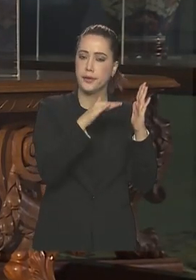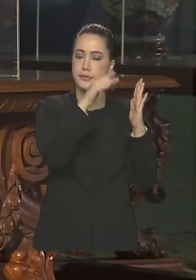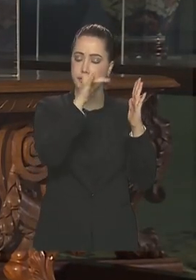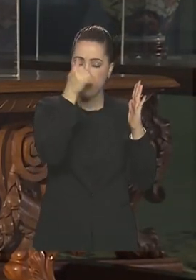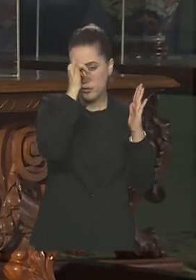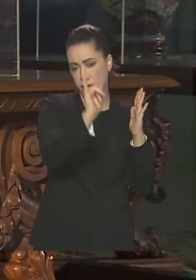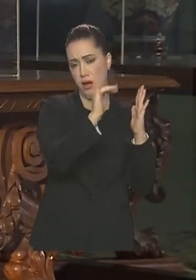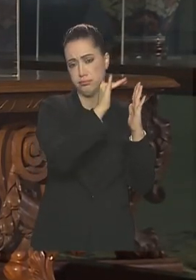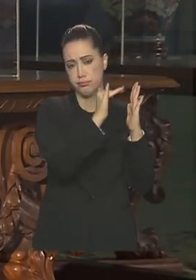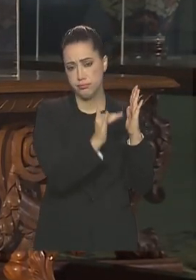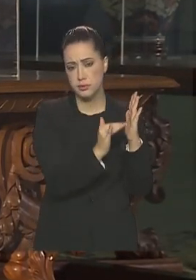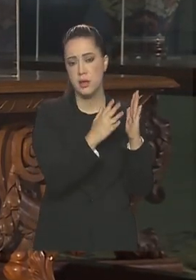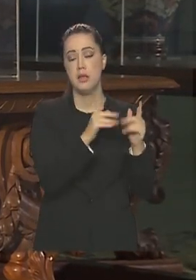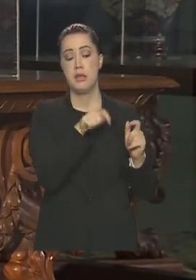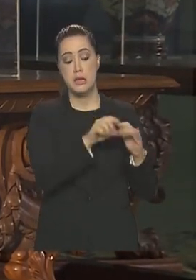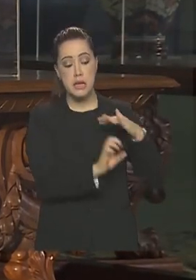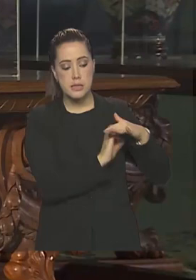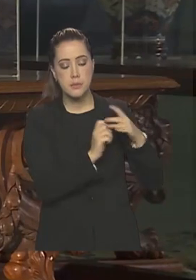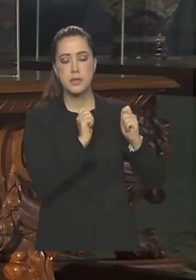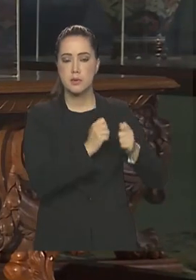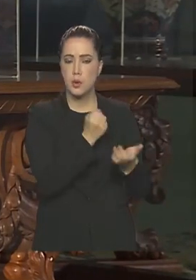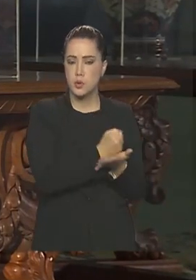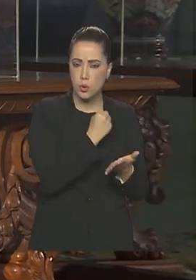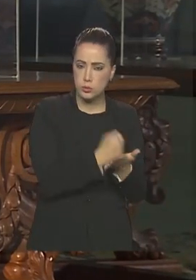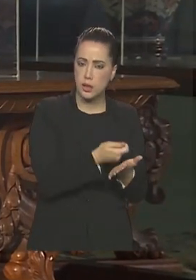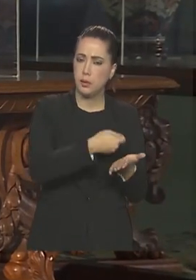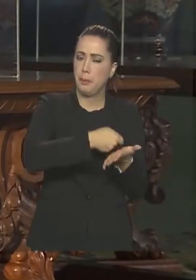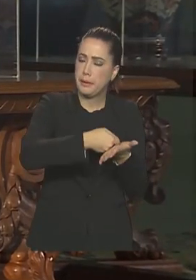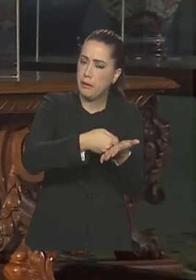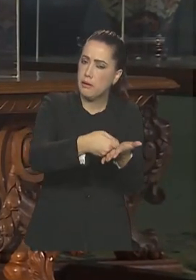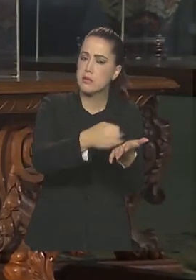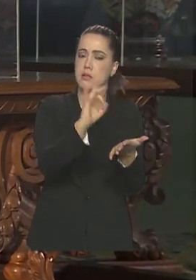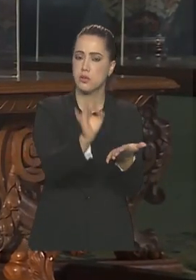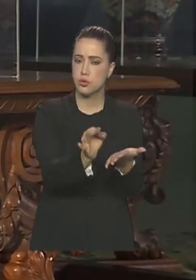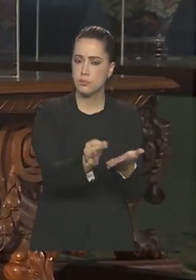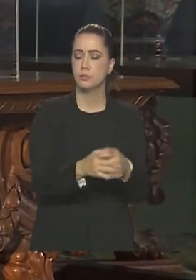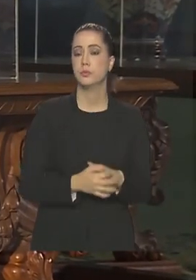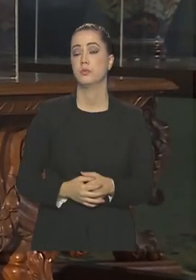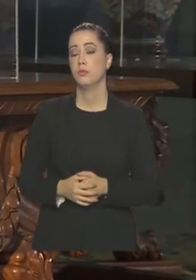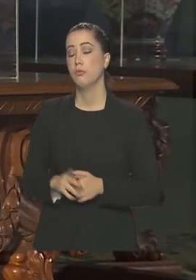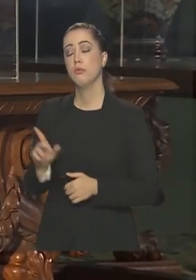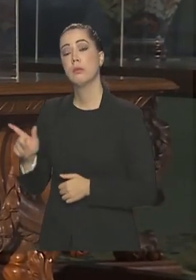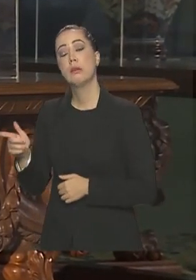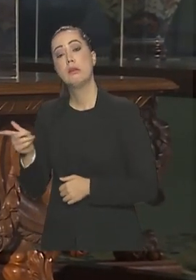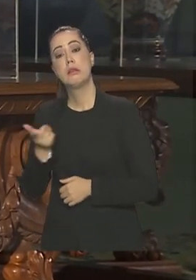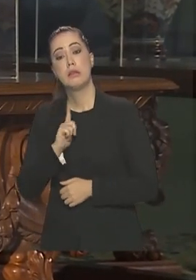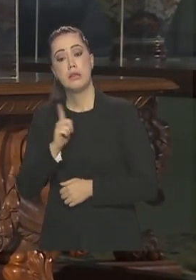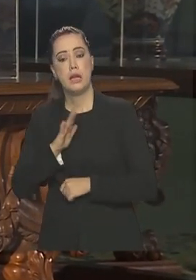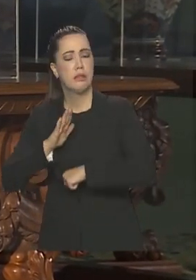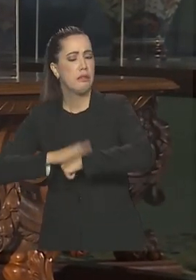mantendo o fluxo financeiro e a sustentabilidade do setor como um todo. Existe